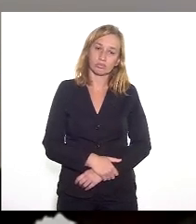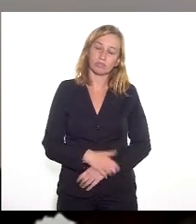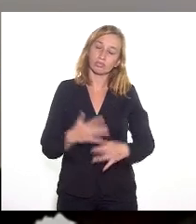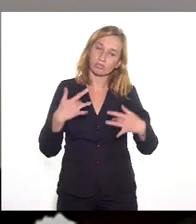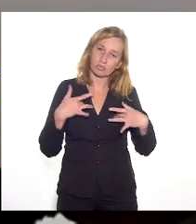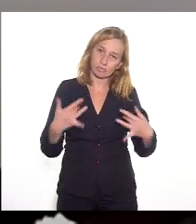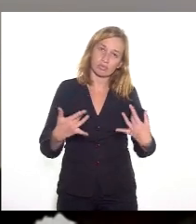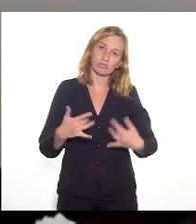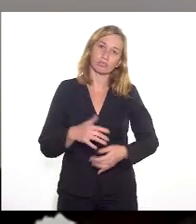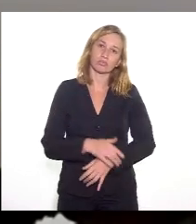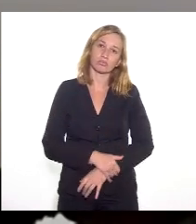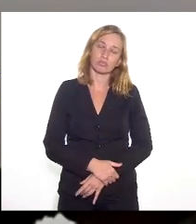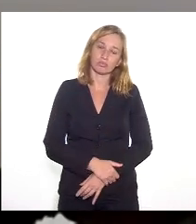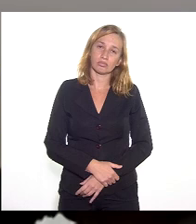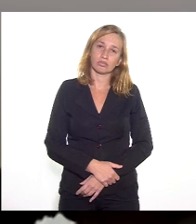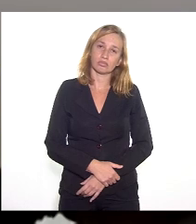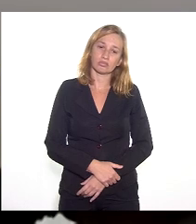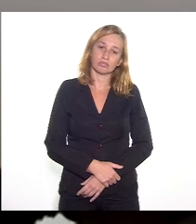solidarizar